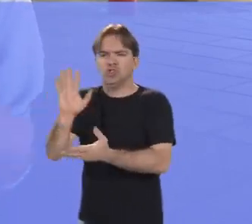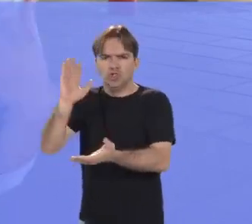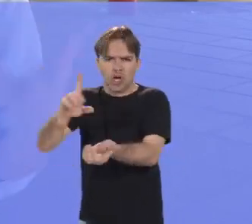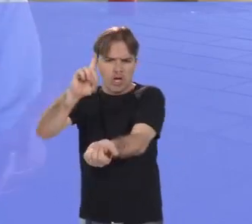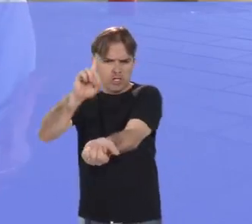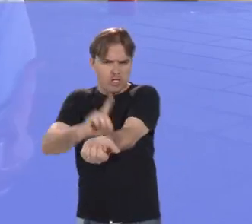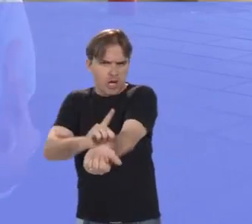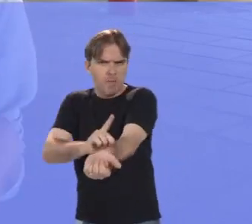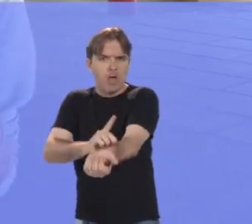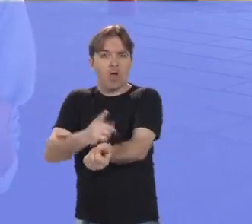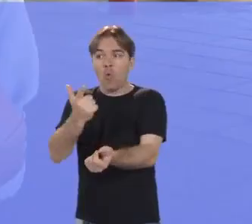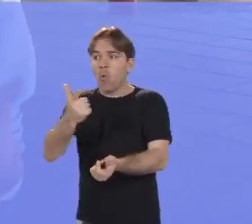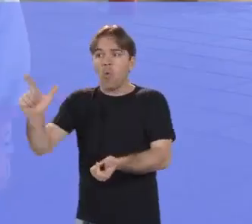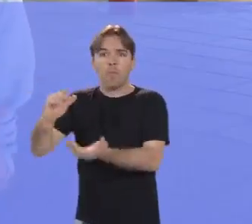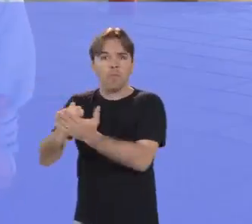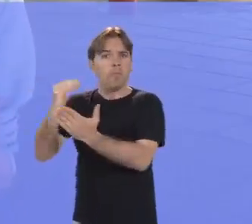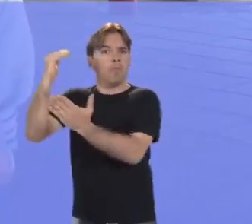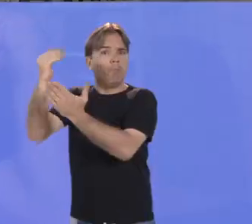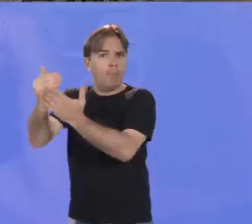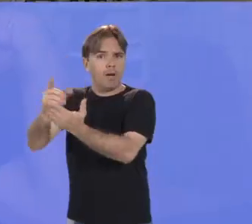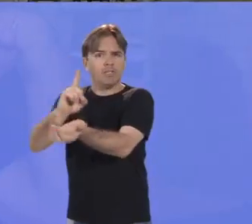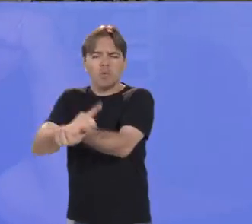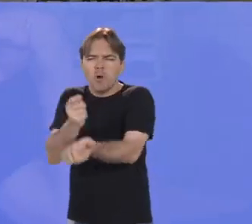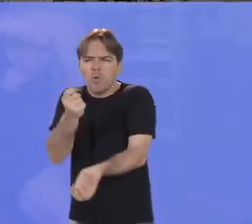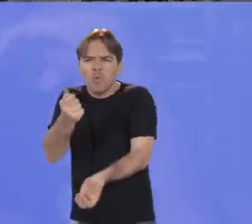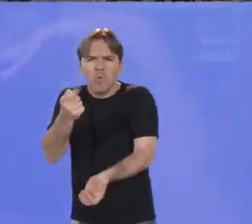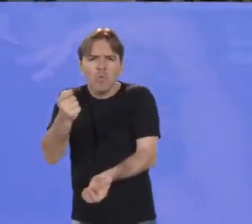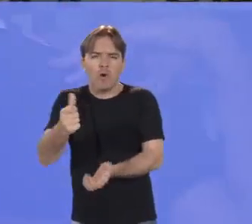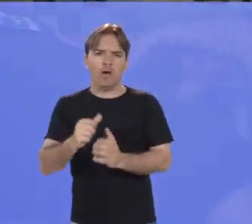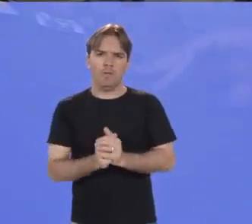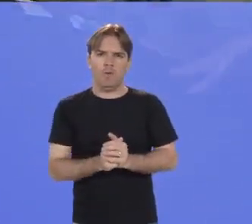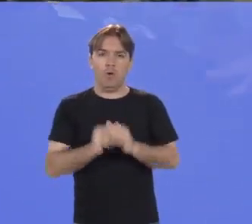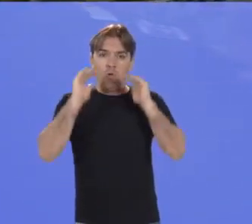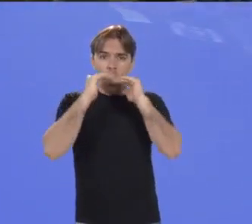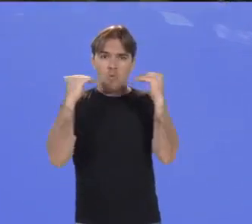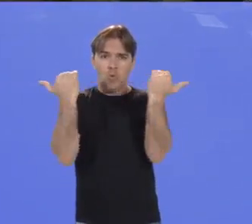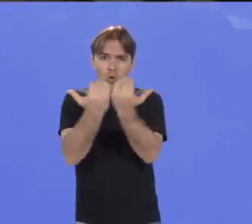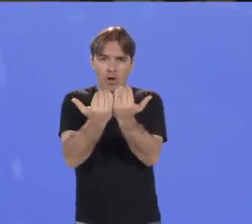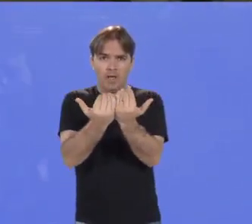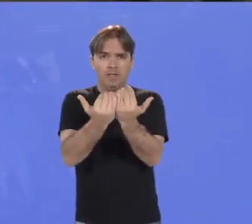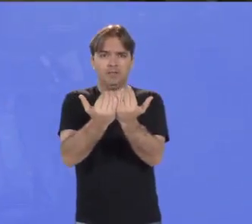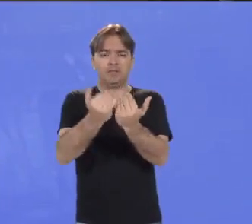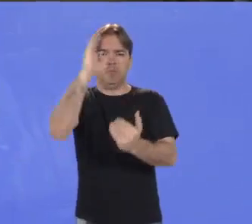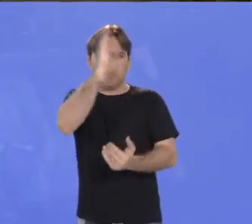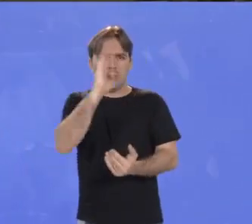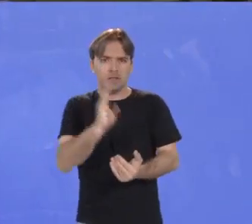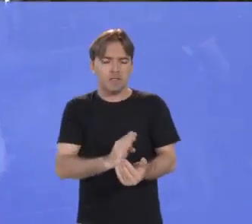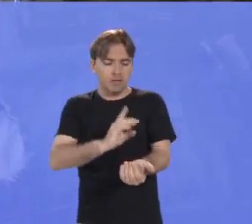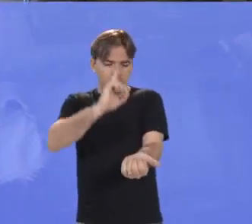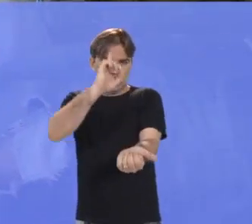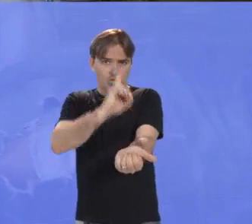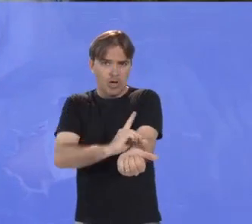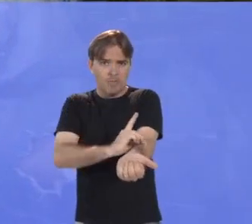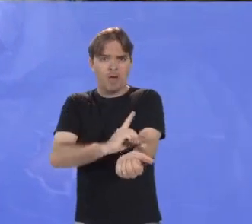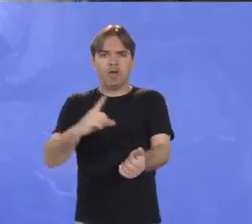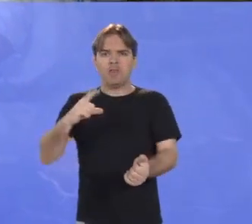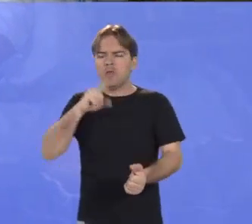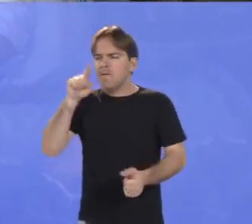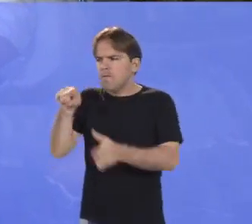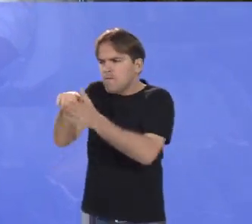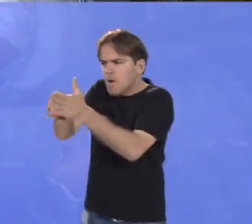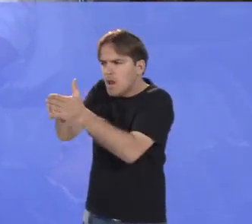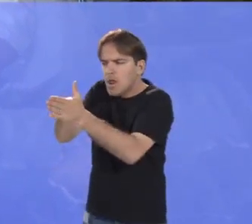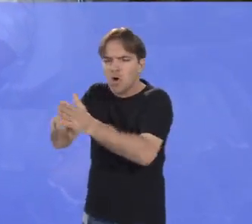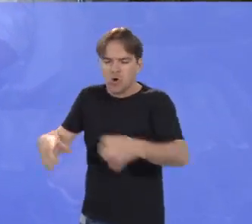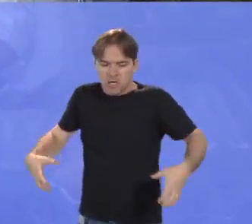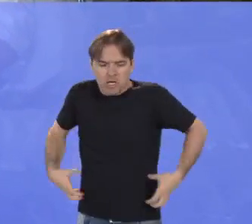pré-diabetes. Então foi uma prevalência muito alta. No Congresso Brasileiro de Diabetes, a gente avaliou a função renal desses